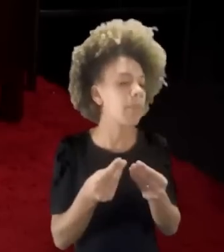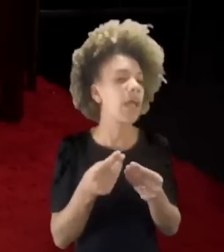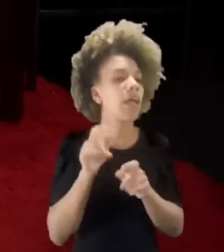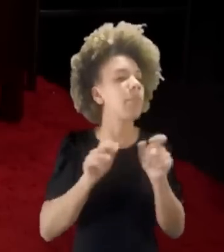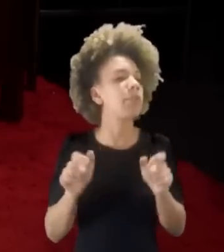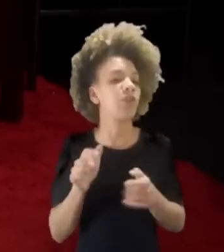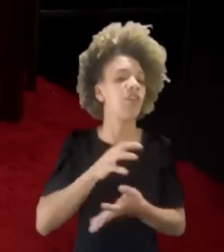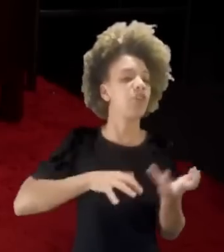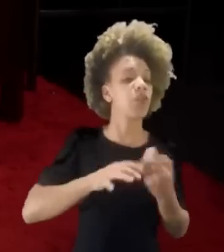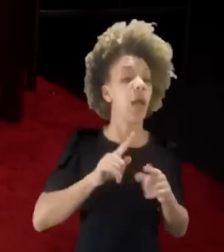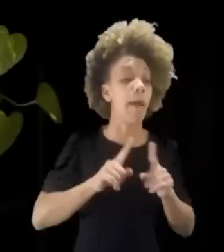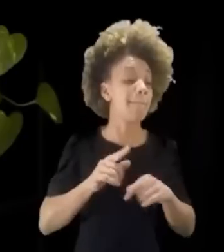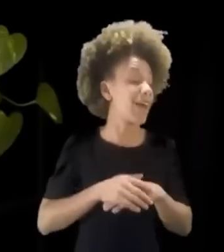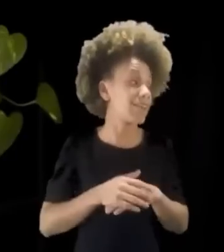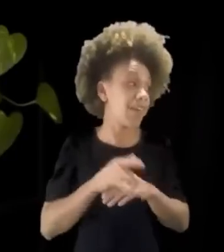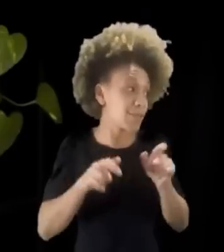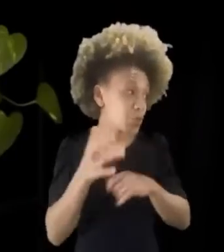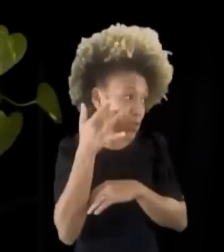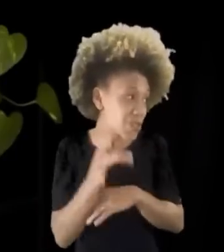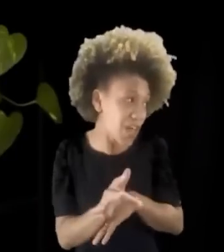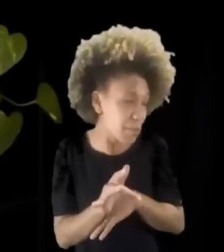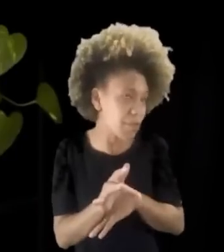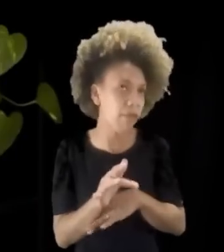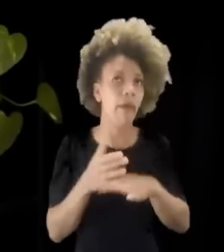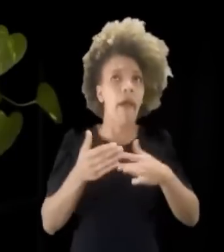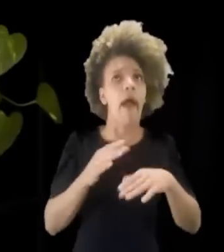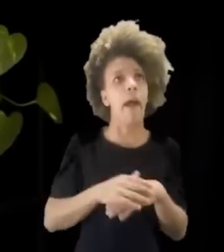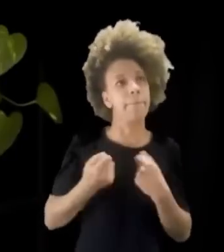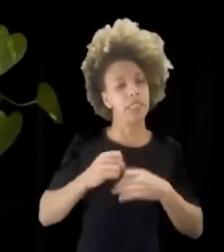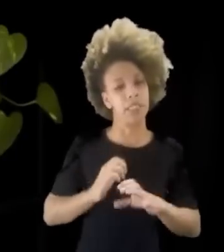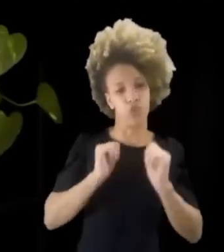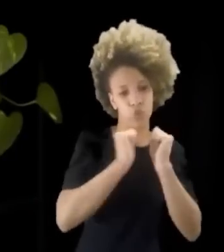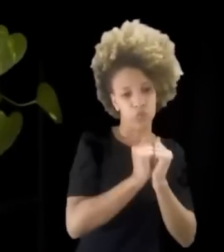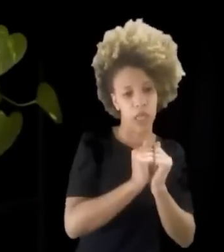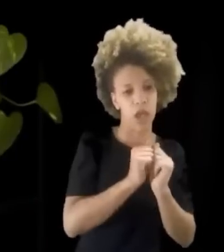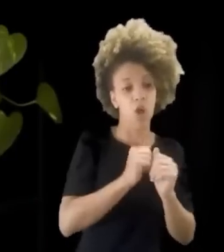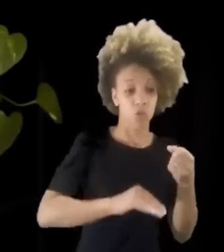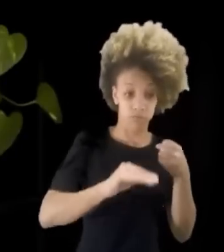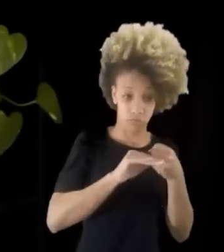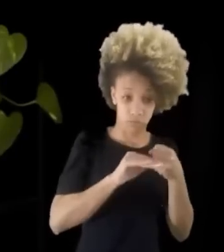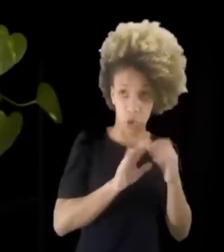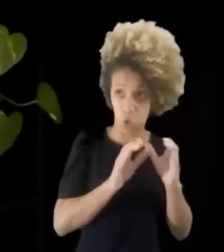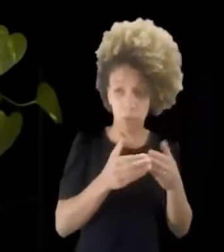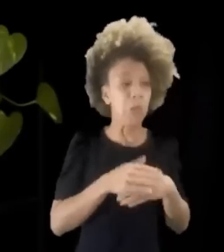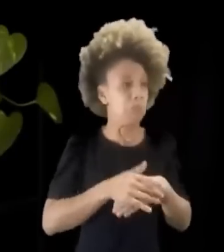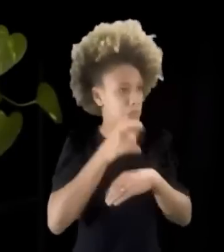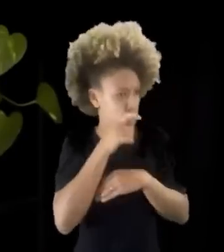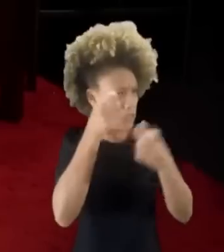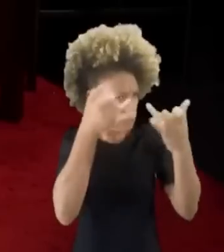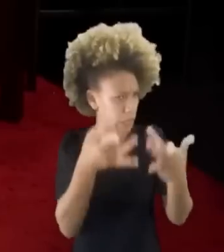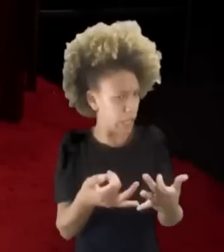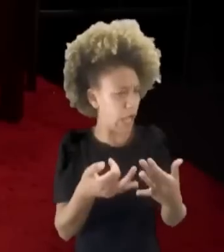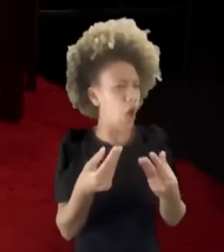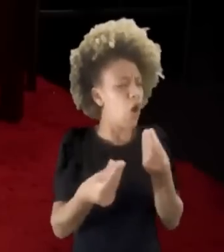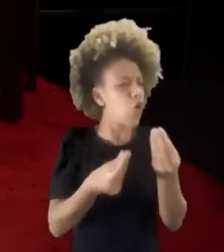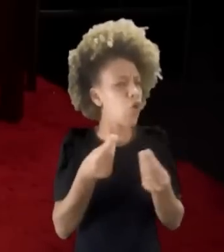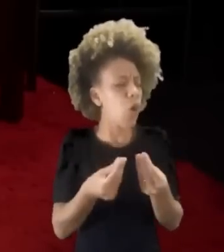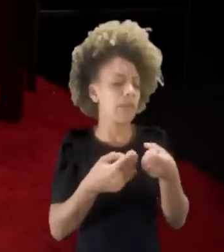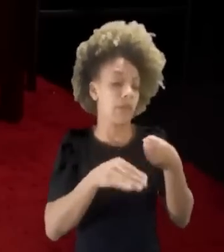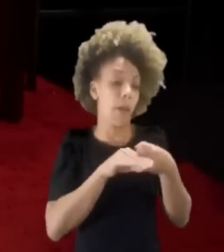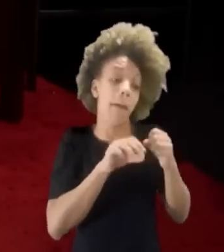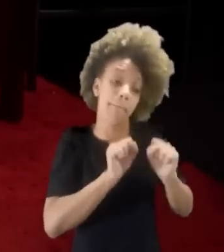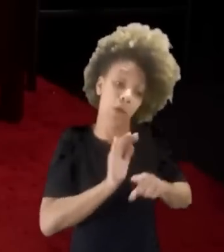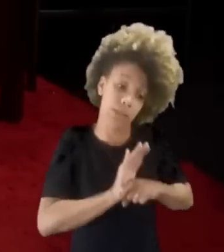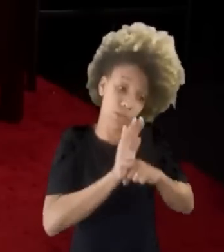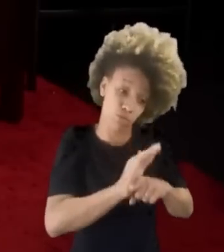a isso por exemplo ele falou mas as pessoas não sabe ele falou ah a gente tem que se juntar com a classe média Acho interessante a gente até falar o coma classe média